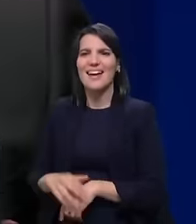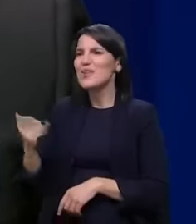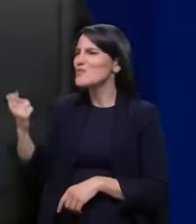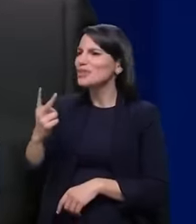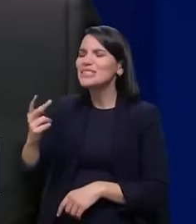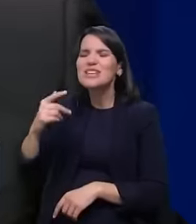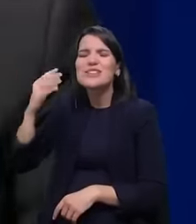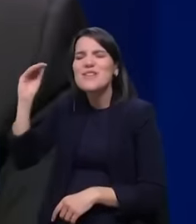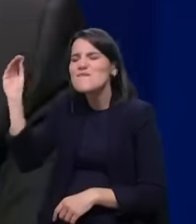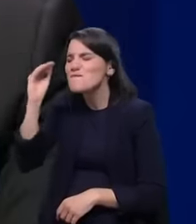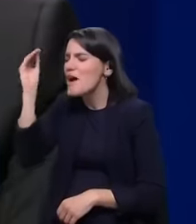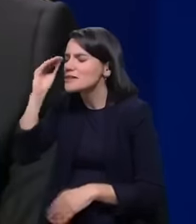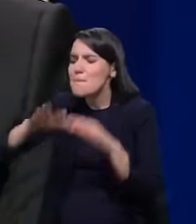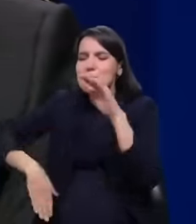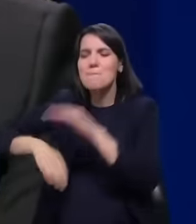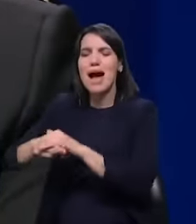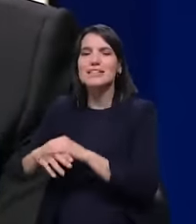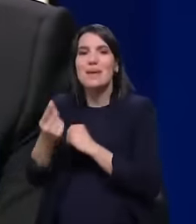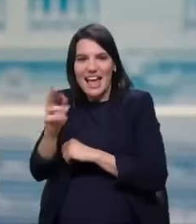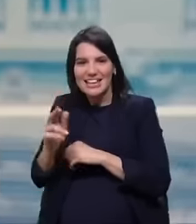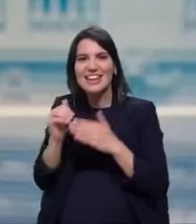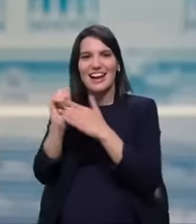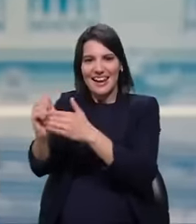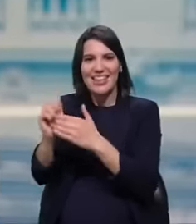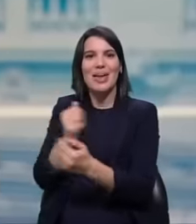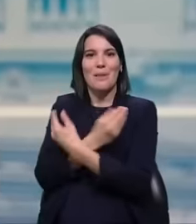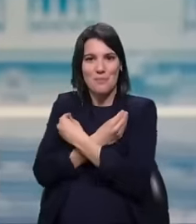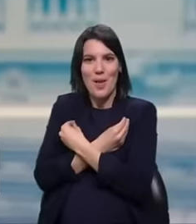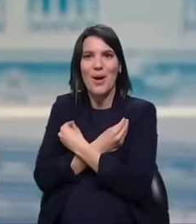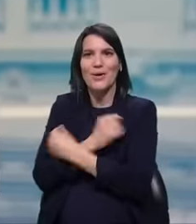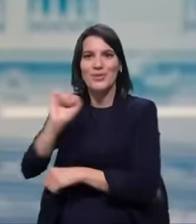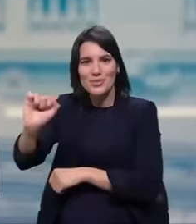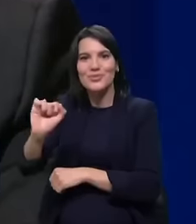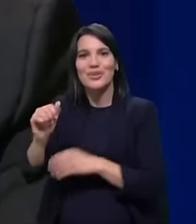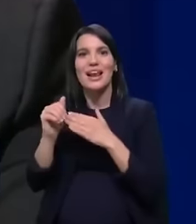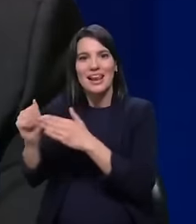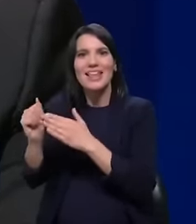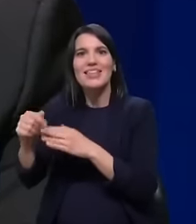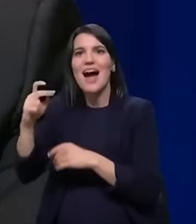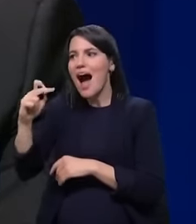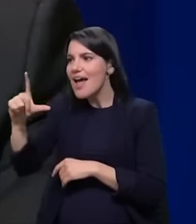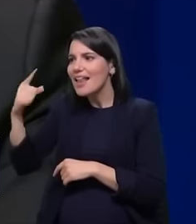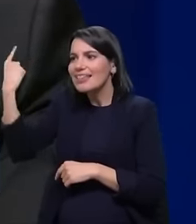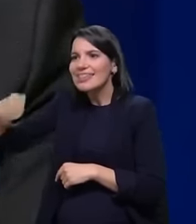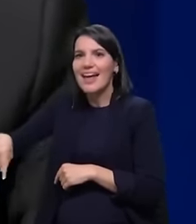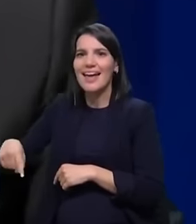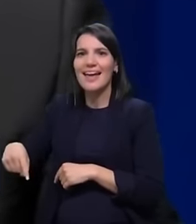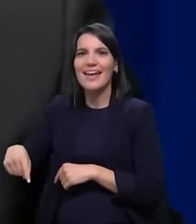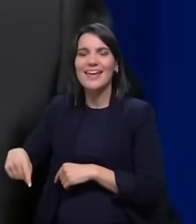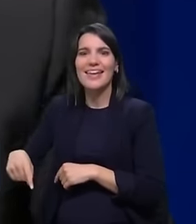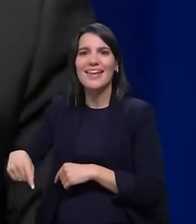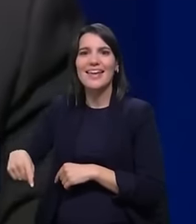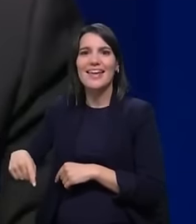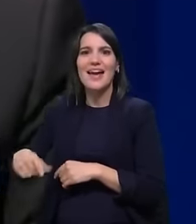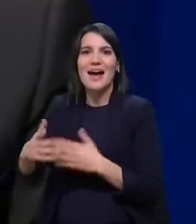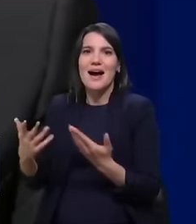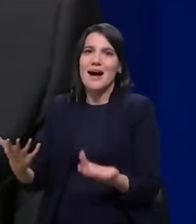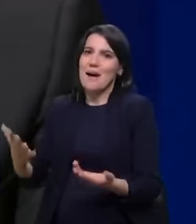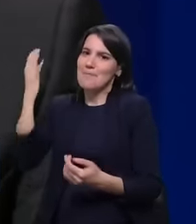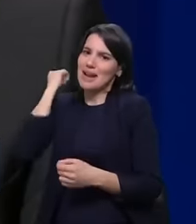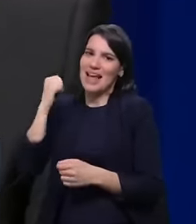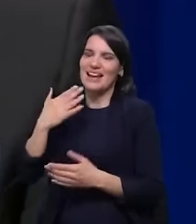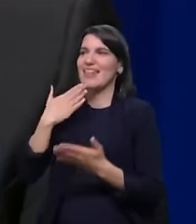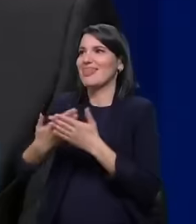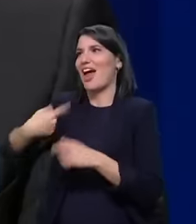da hipocrisia. A sua anterior líder tinha... anterior líder tinha um alojamento local. Mariana Mortágua, você não veio aqui